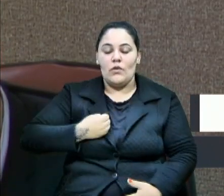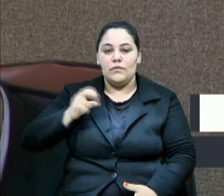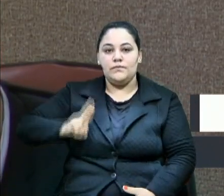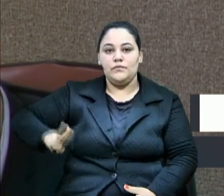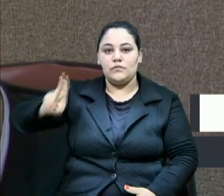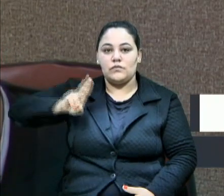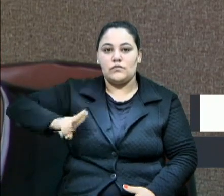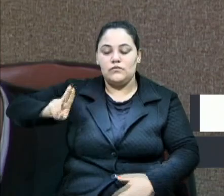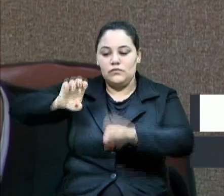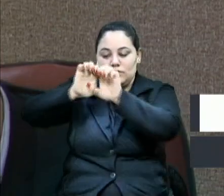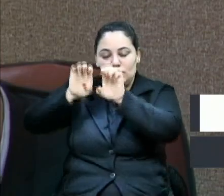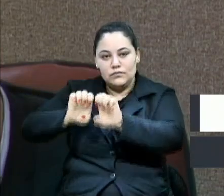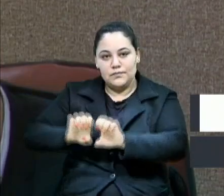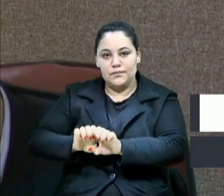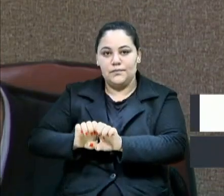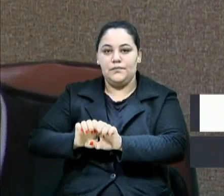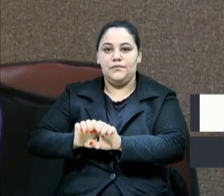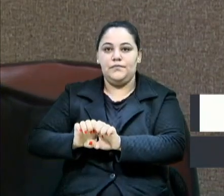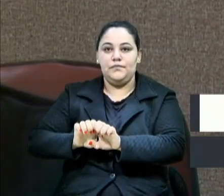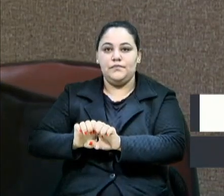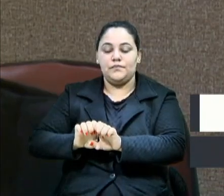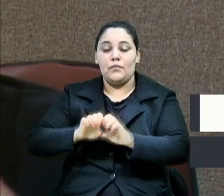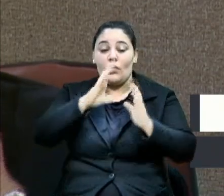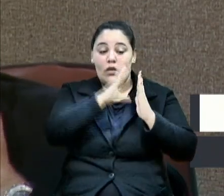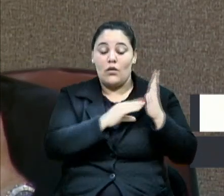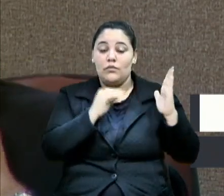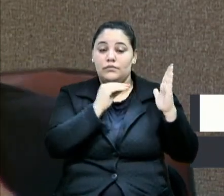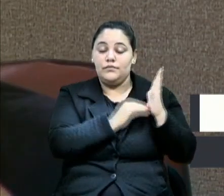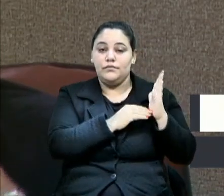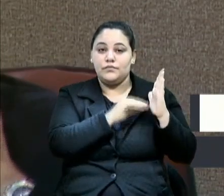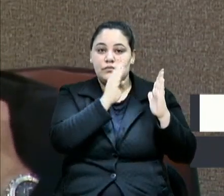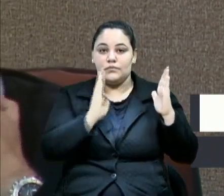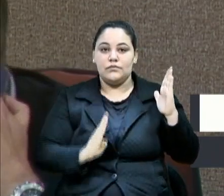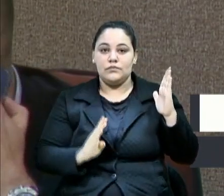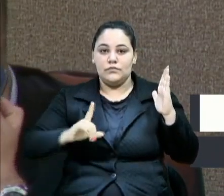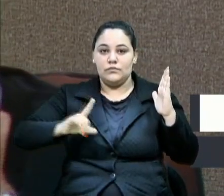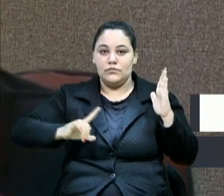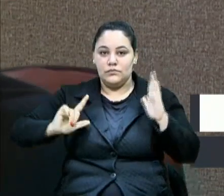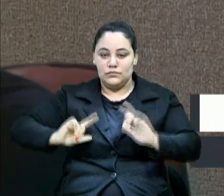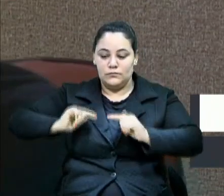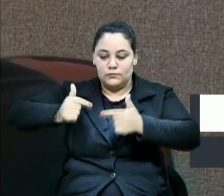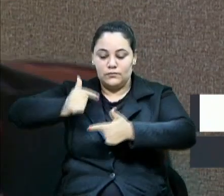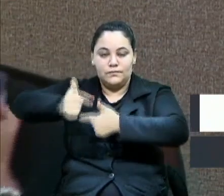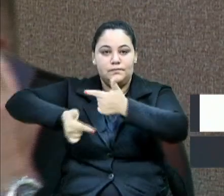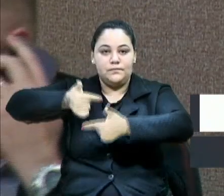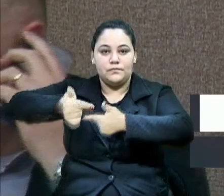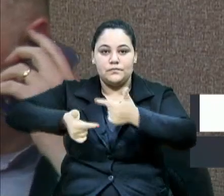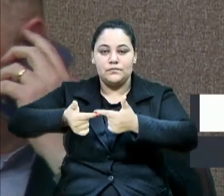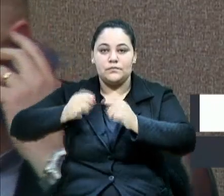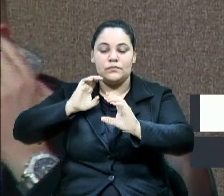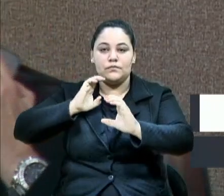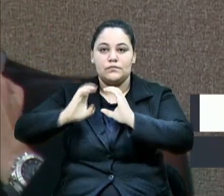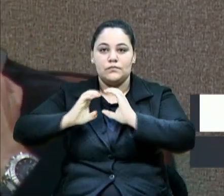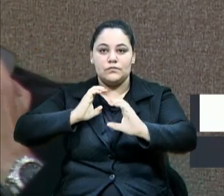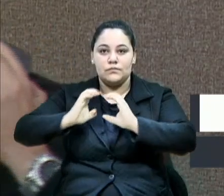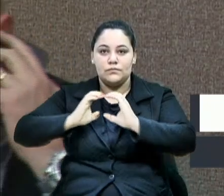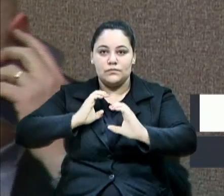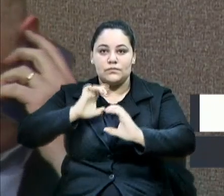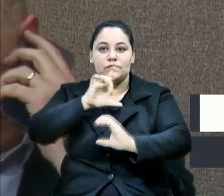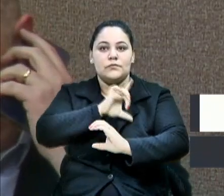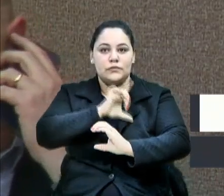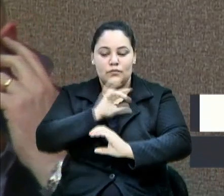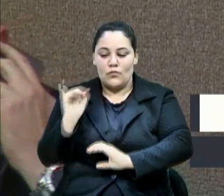da infraestrutura de rede. O modelo brasileiro para a prestação de serviços de telecomunicações vem passando por